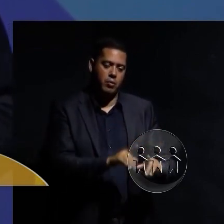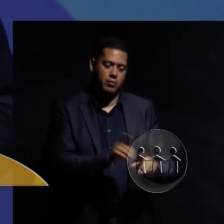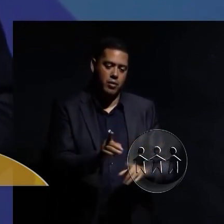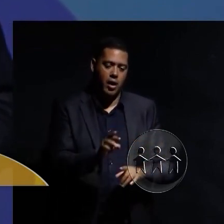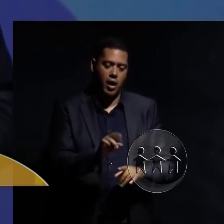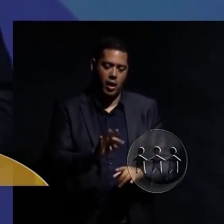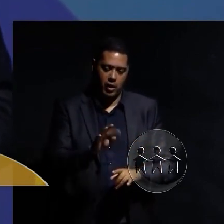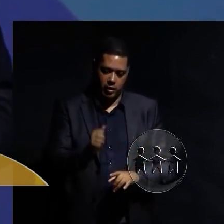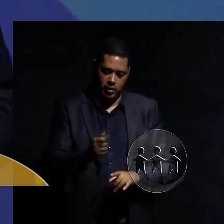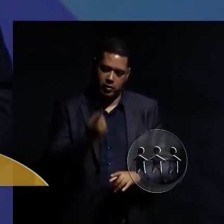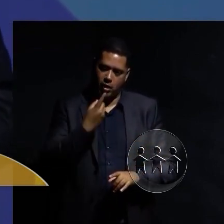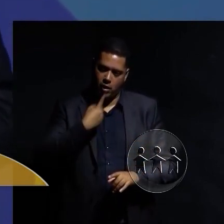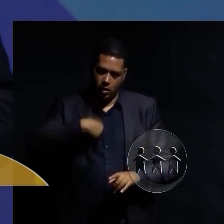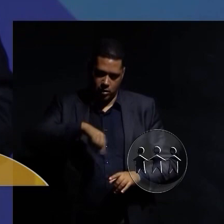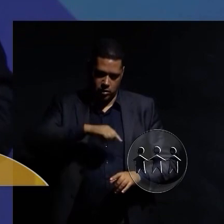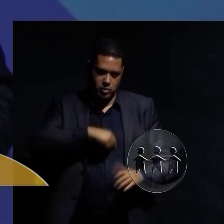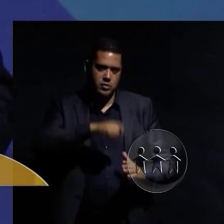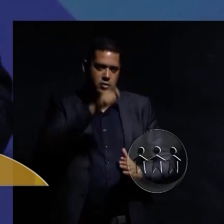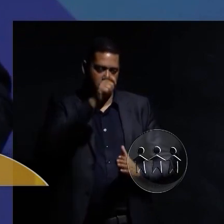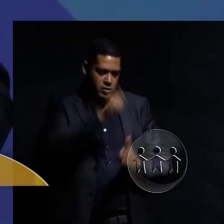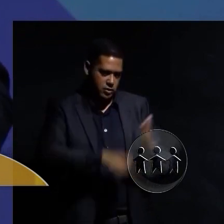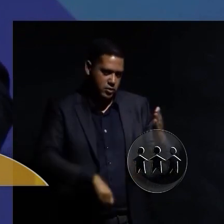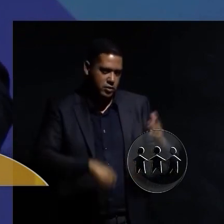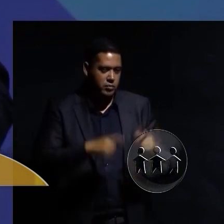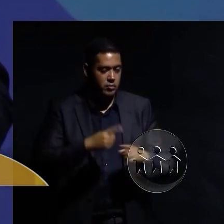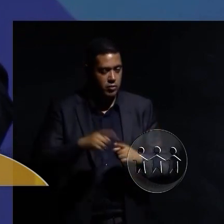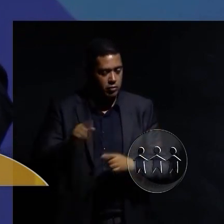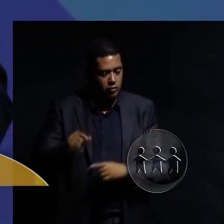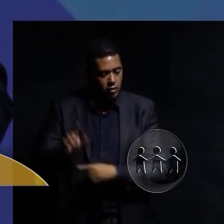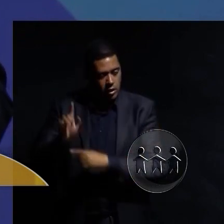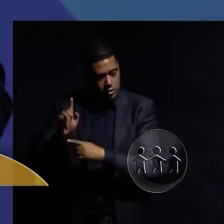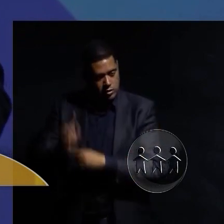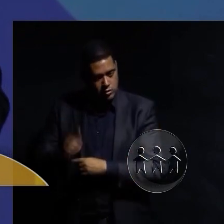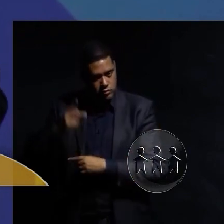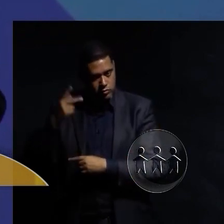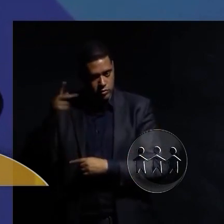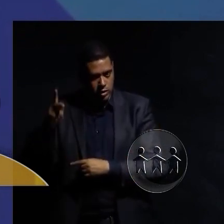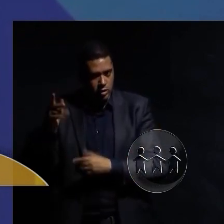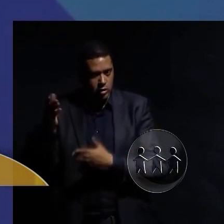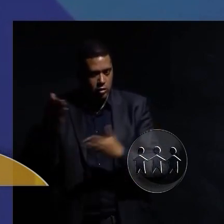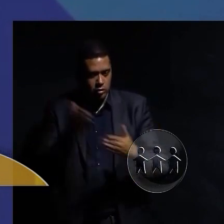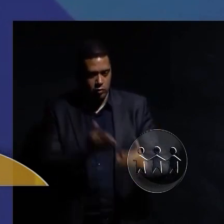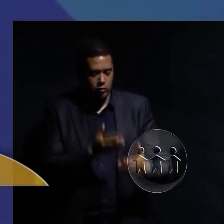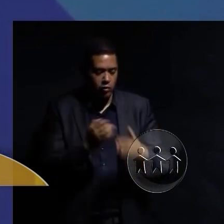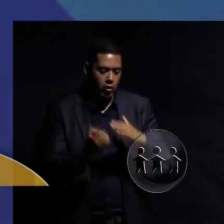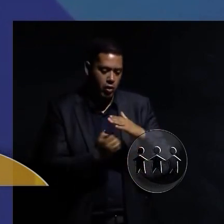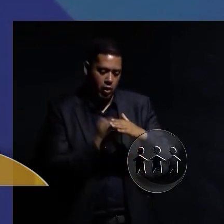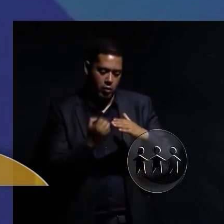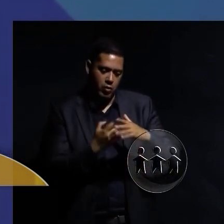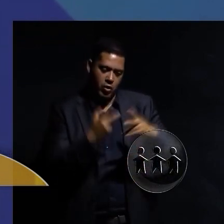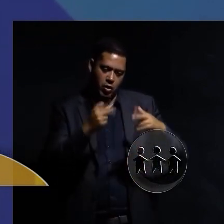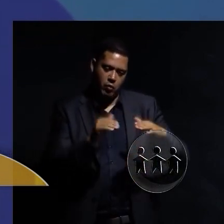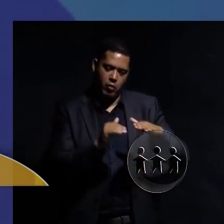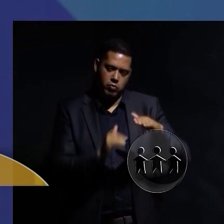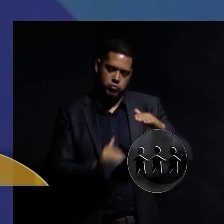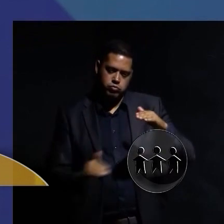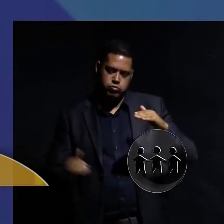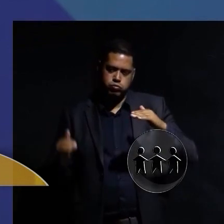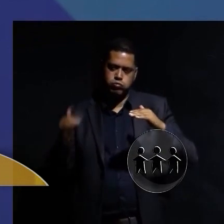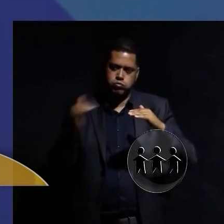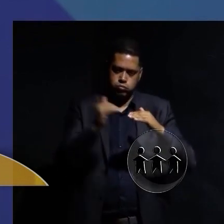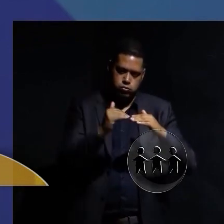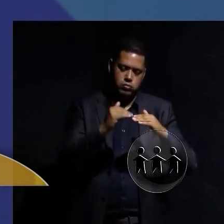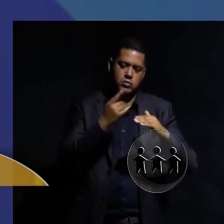assinada por todos nós, porque foi a gestão dela que trouxe a empresa de volta a esse patamar que nós queremos que